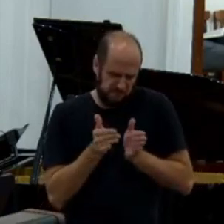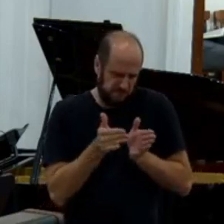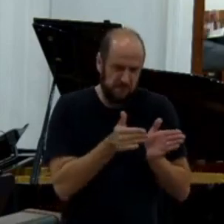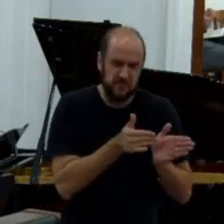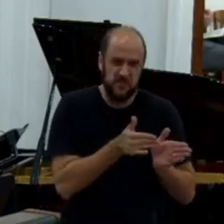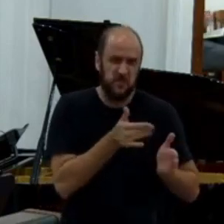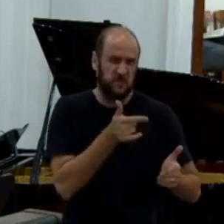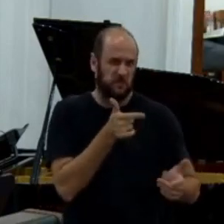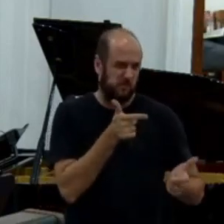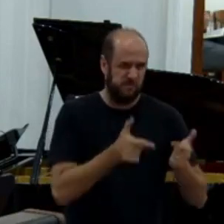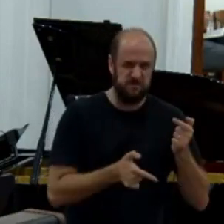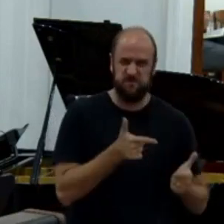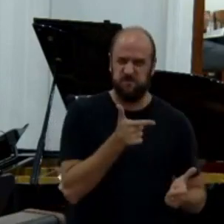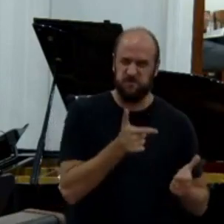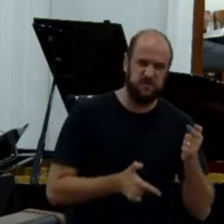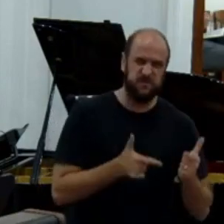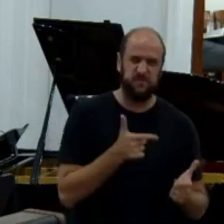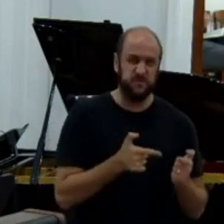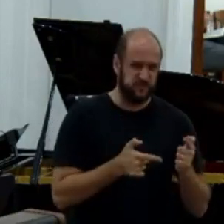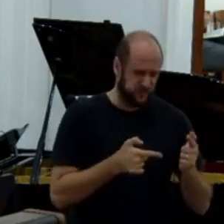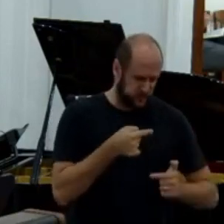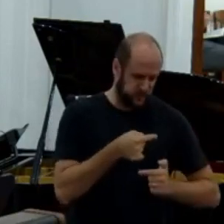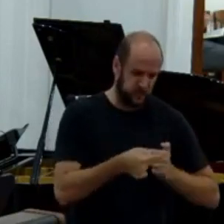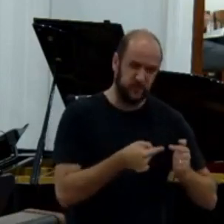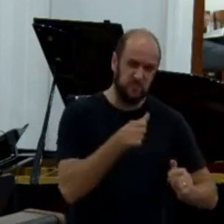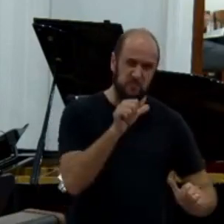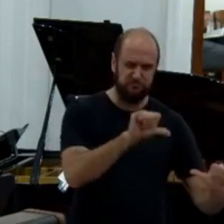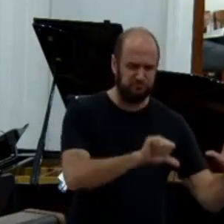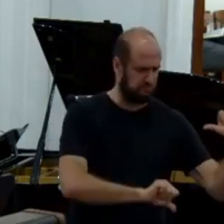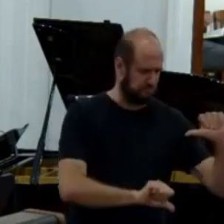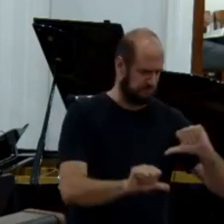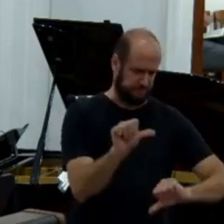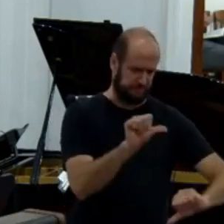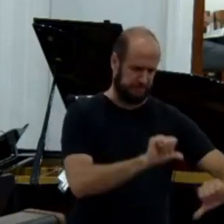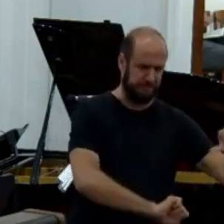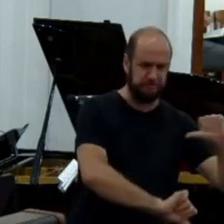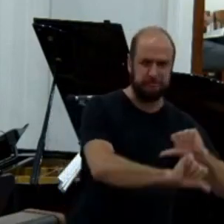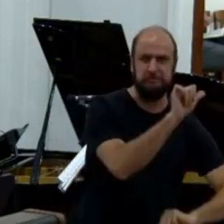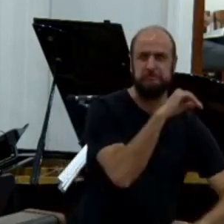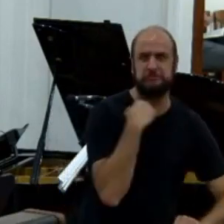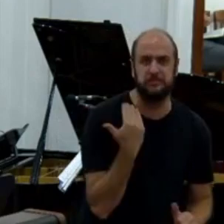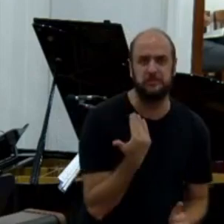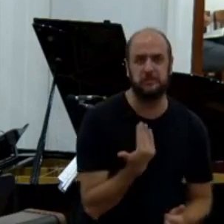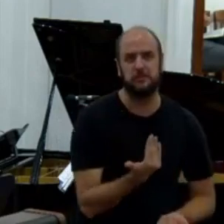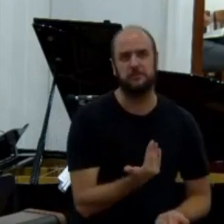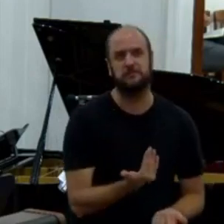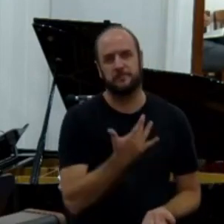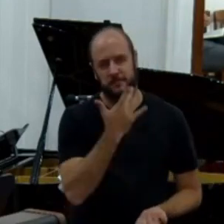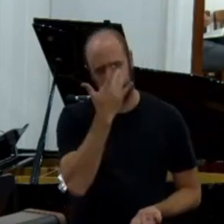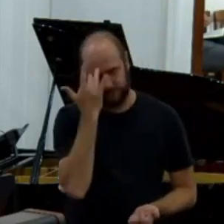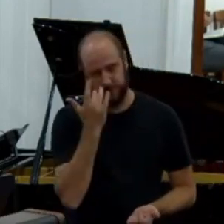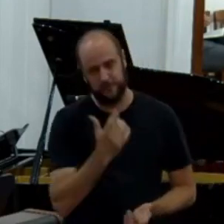conflito, que por fim podem se agravar e levar à morte de